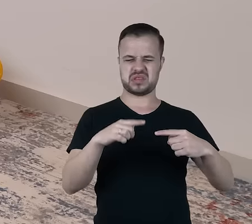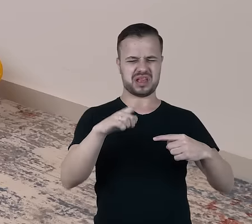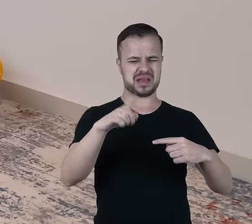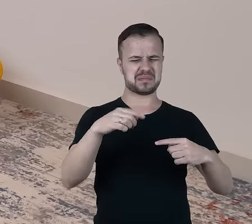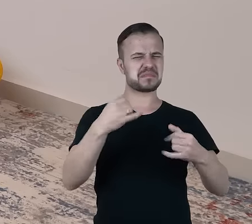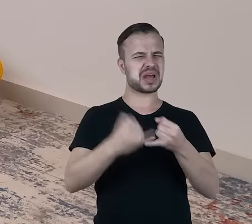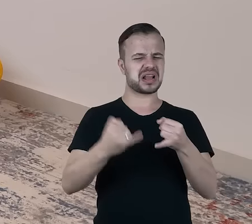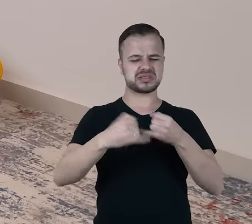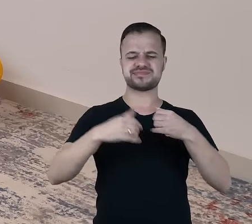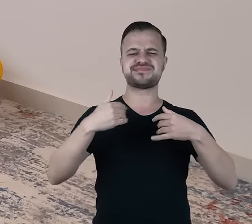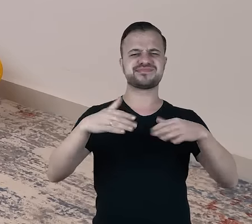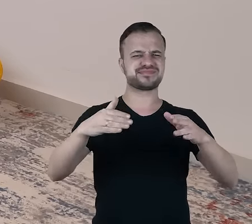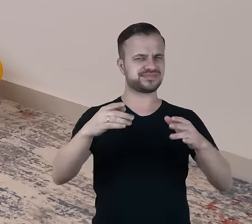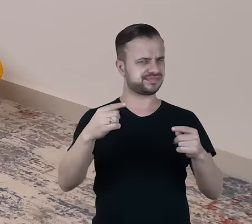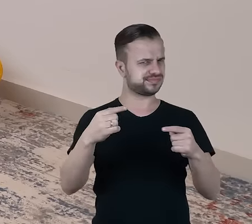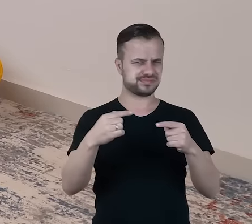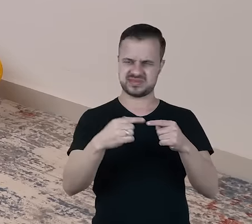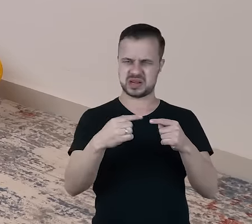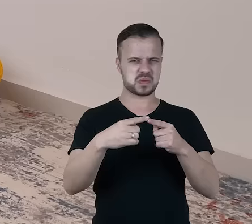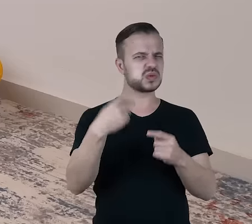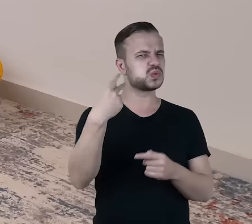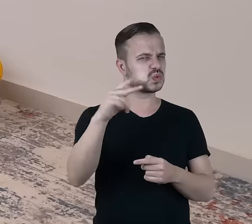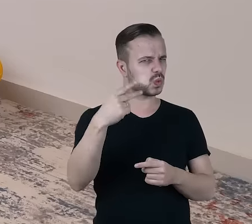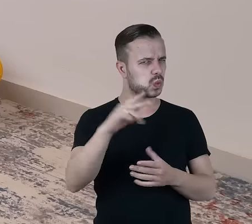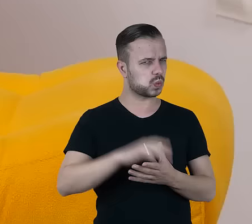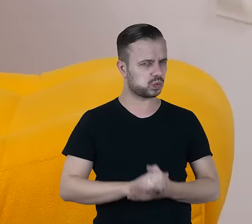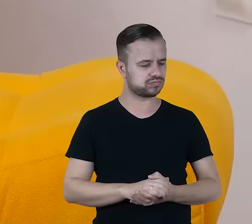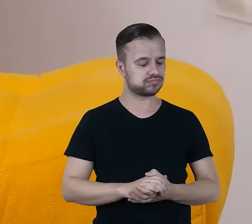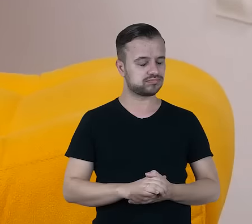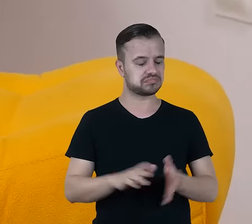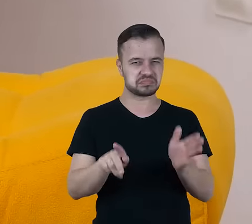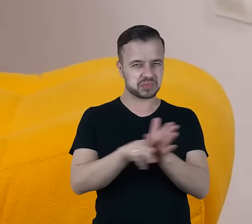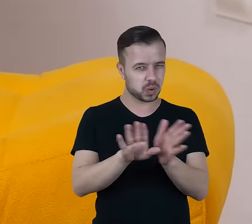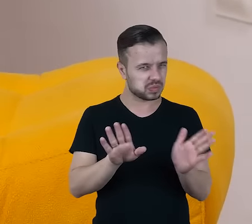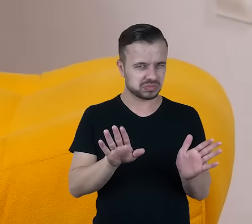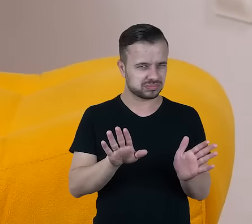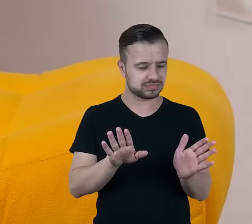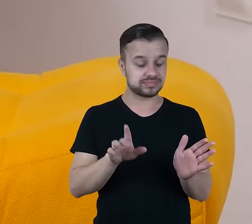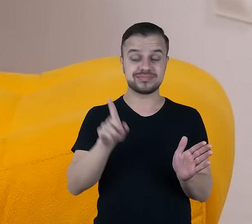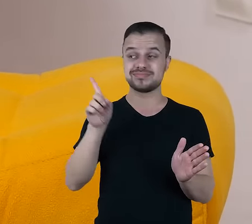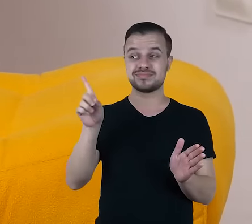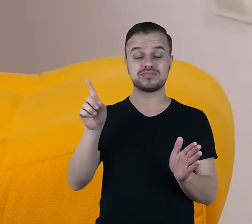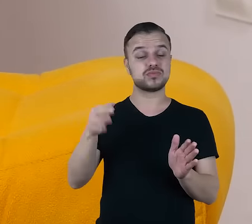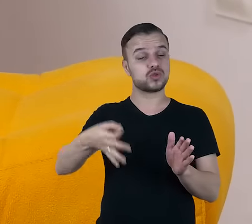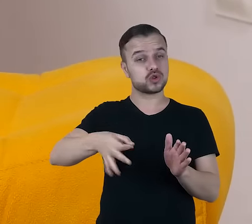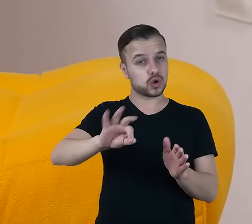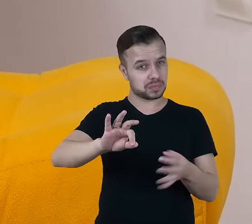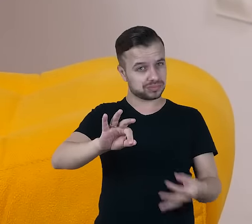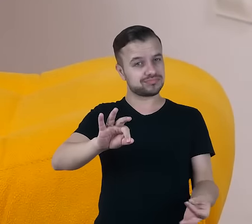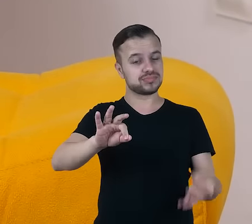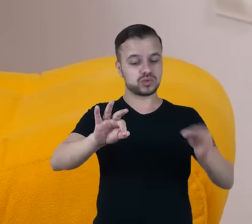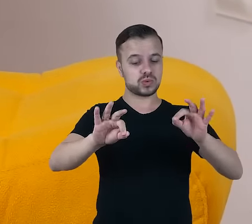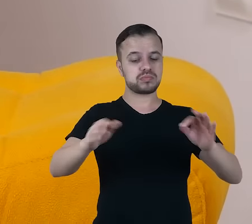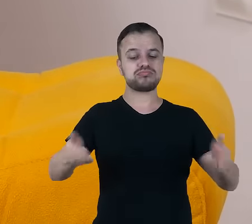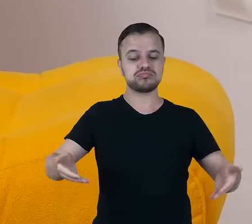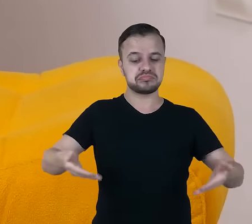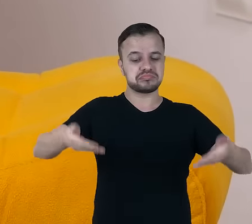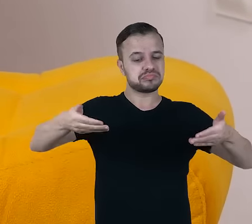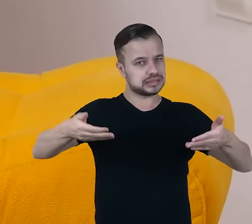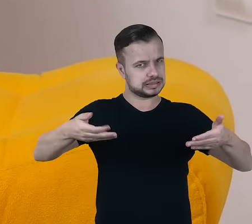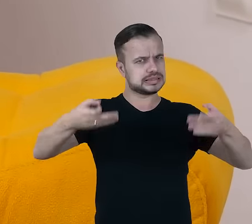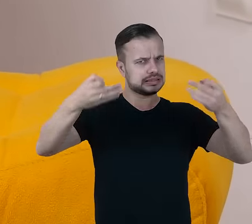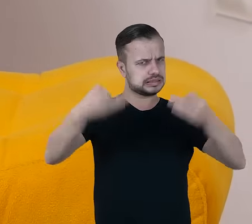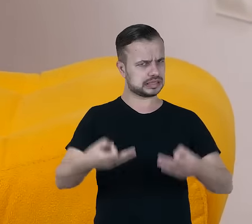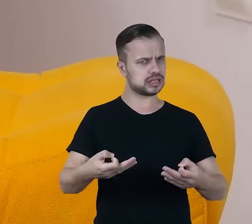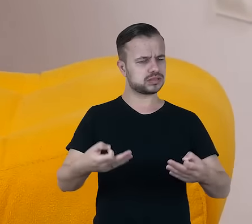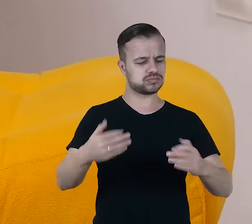de desleixo ou que a calça não é sua. A dica aqui é: dobre a barra da calça para ficar no comprimento certo